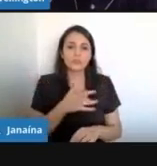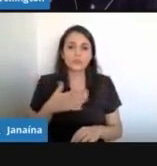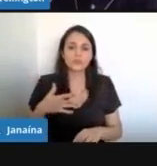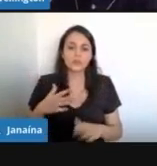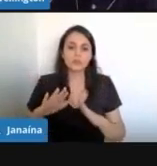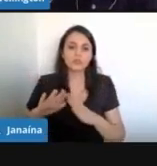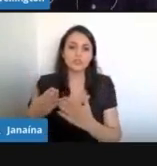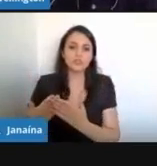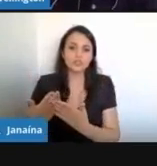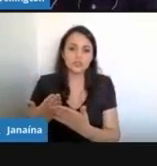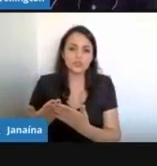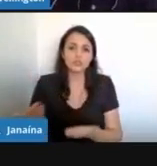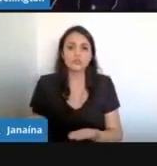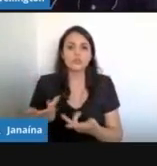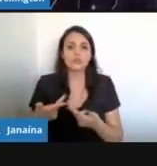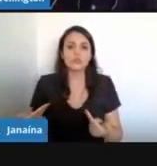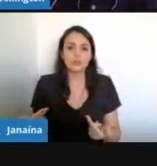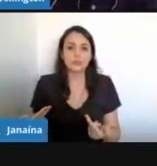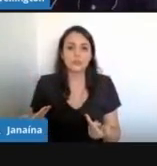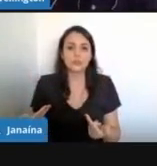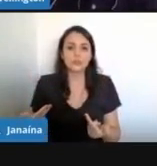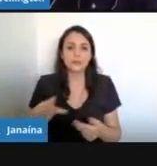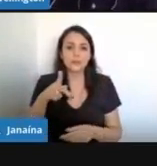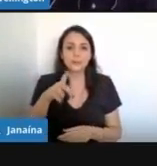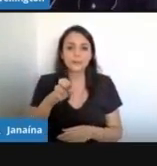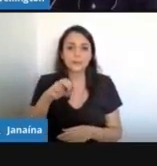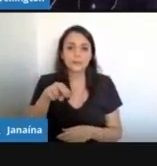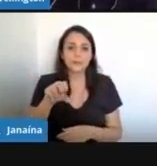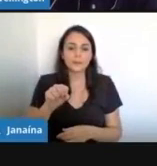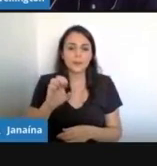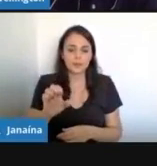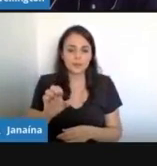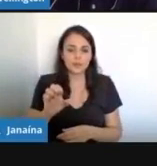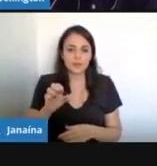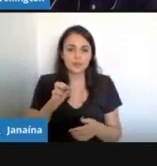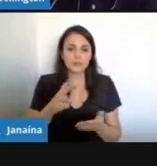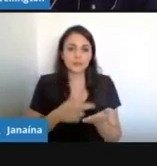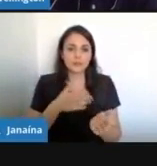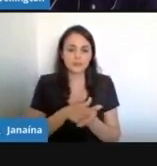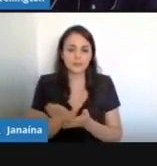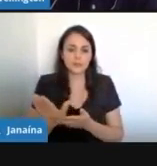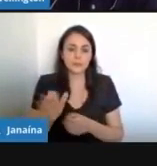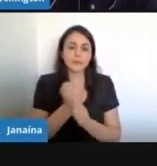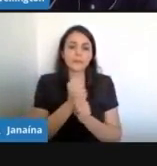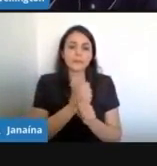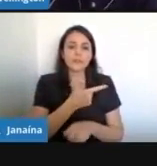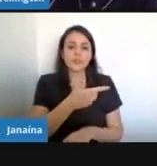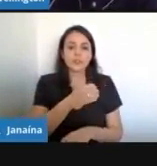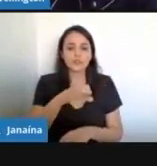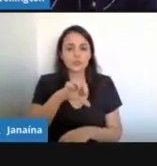escolares, né, da PENSE, que foi publicado foi realizado de